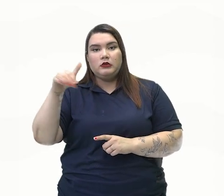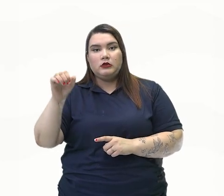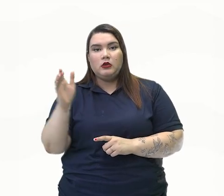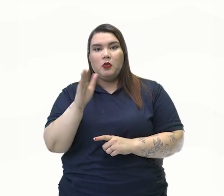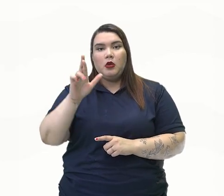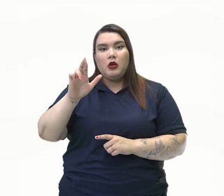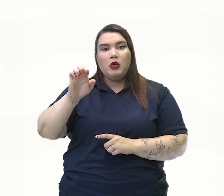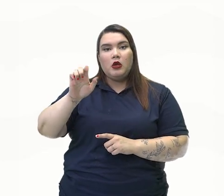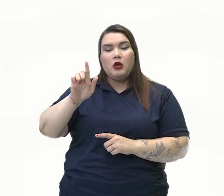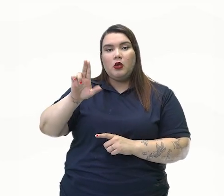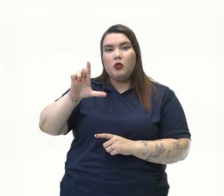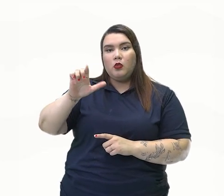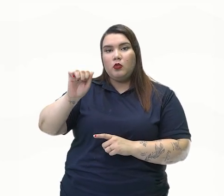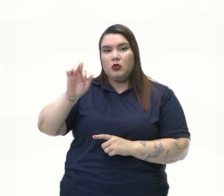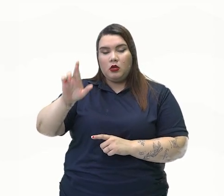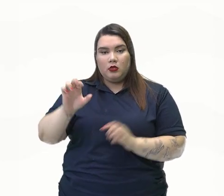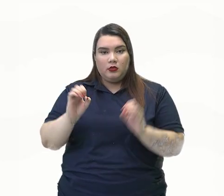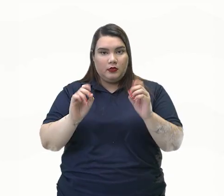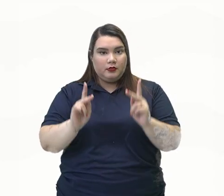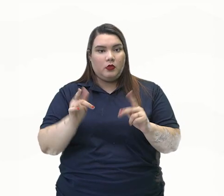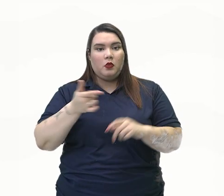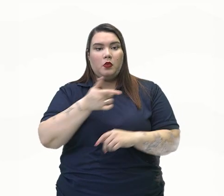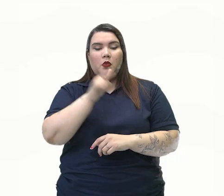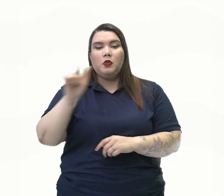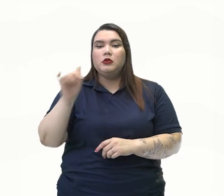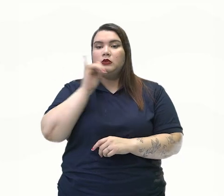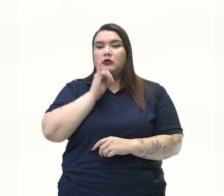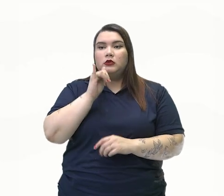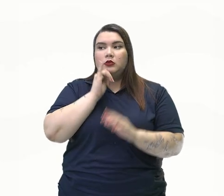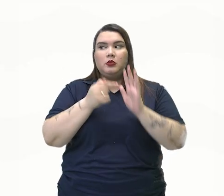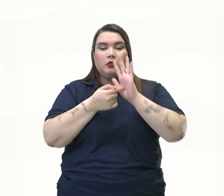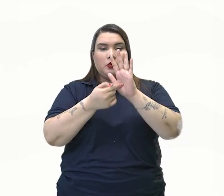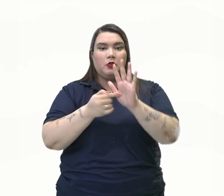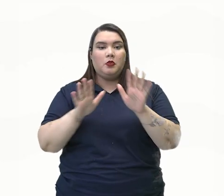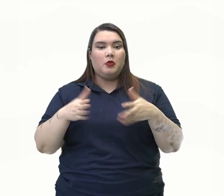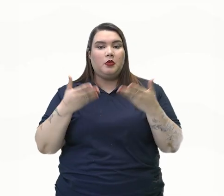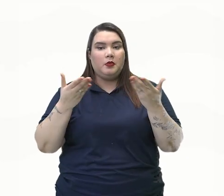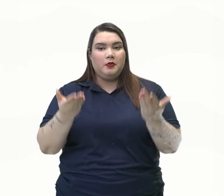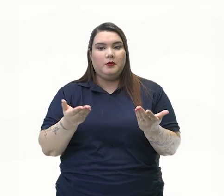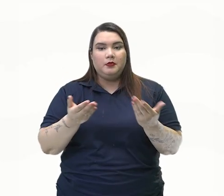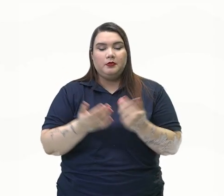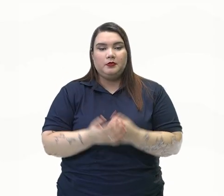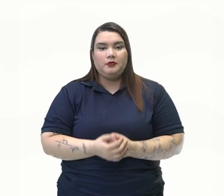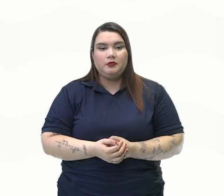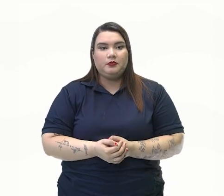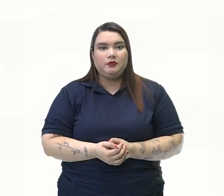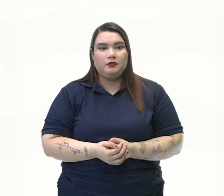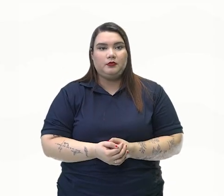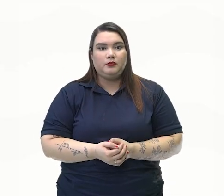regular. Outro exemplo que temos, vejam aí, nós temos